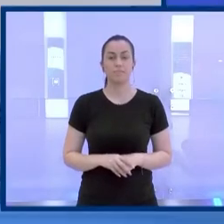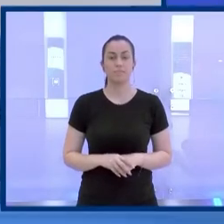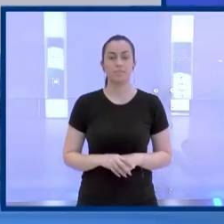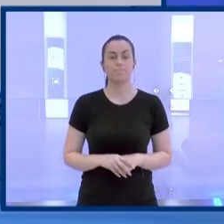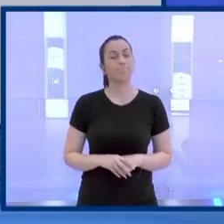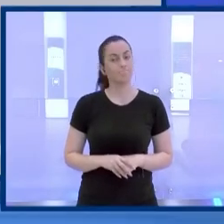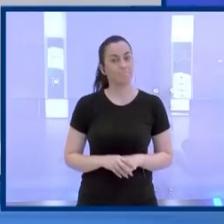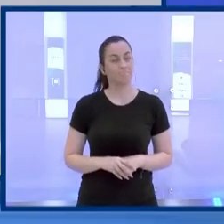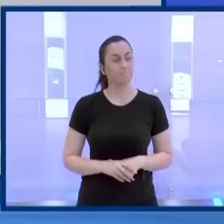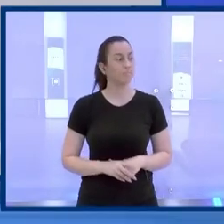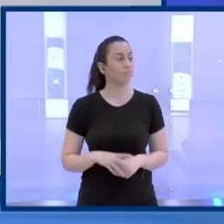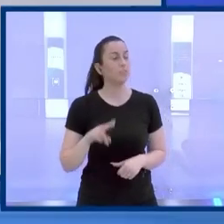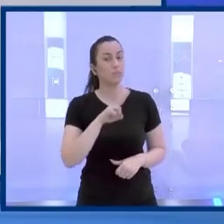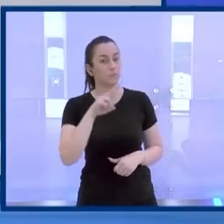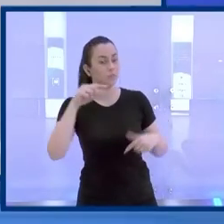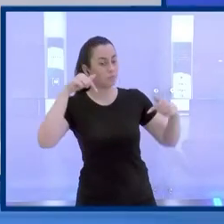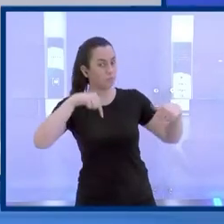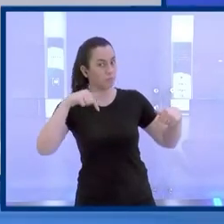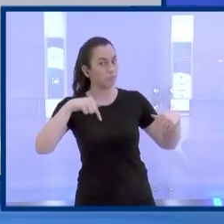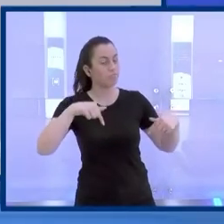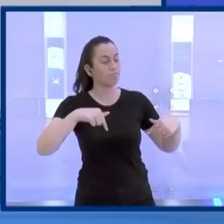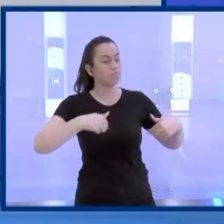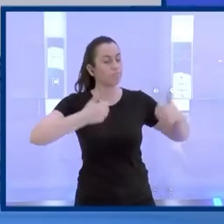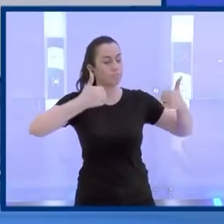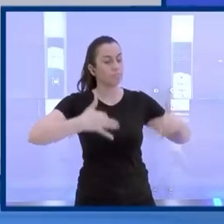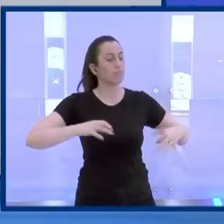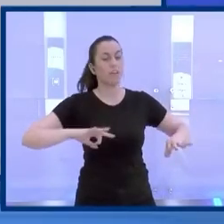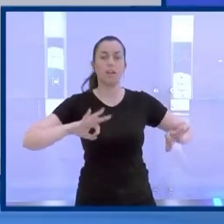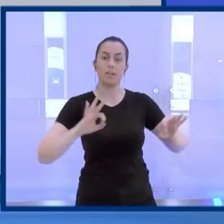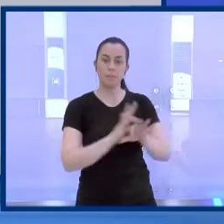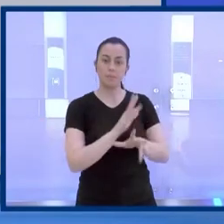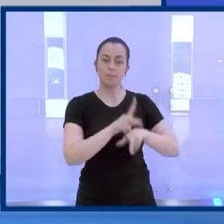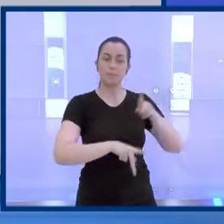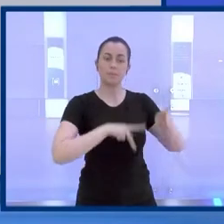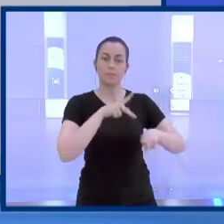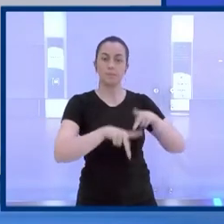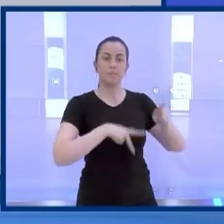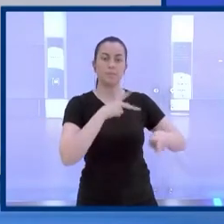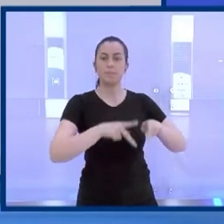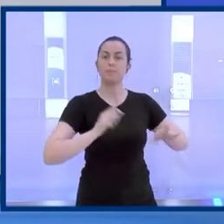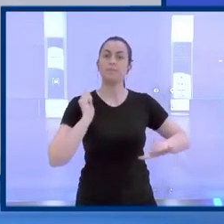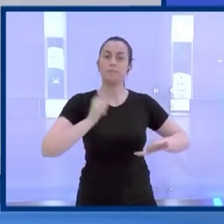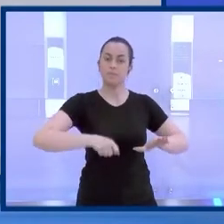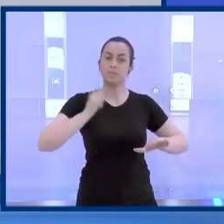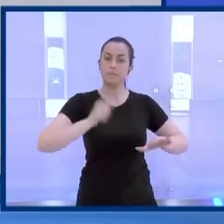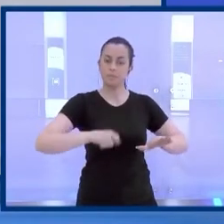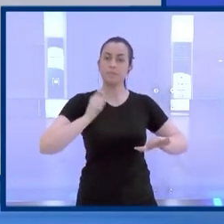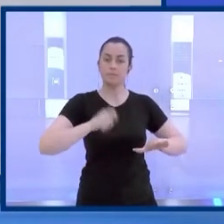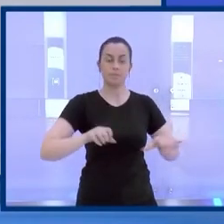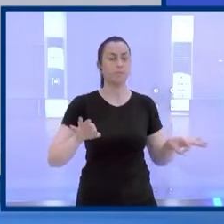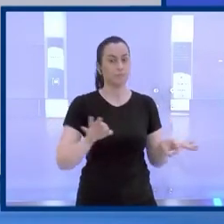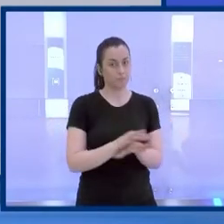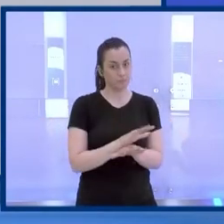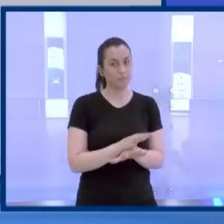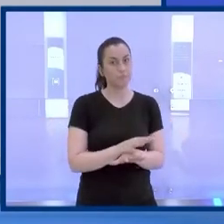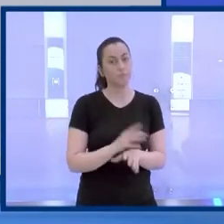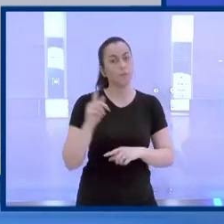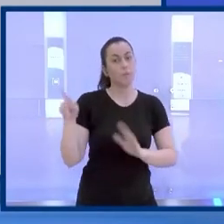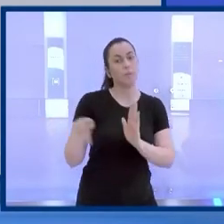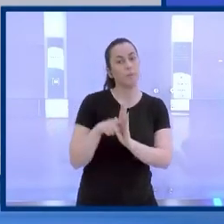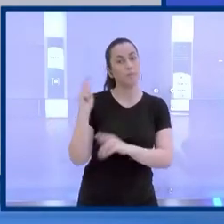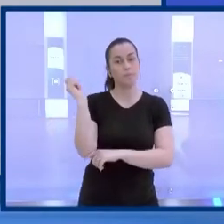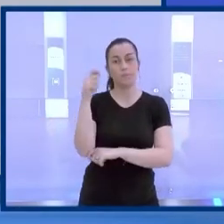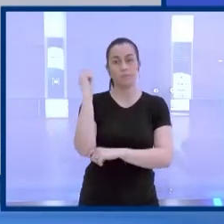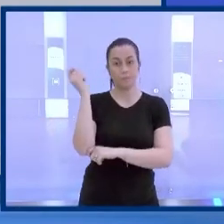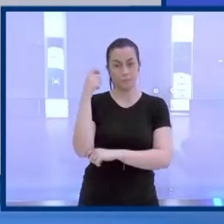Em nome da comissão de licitação, declaro encerrada a sessão pública do leilão de alienação de ações ordinárias da Companhia de Gás do Estado do Rio Grande do